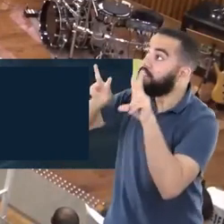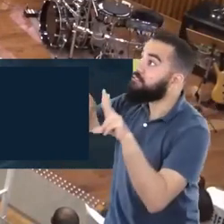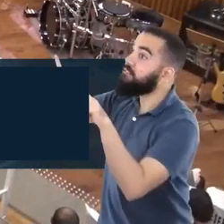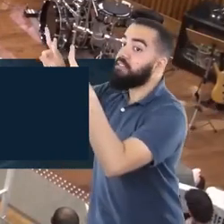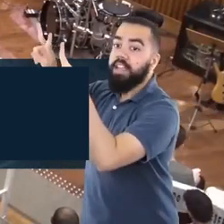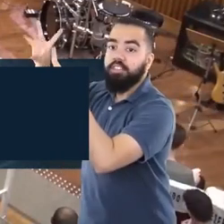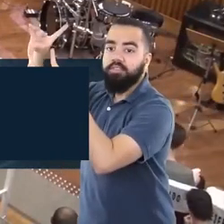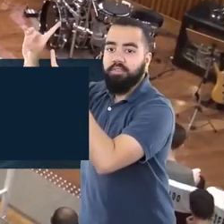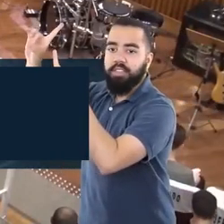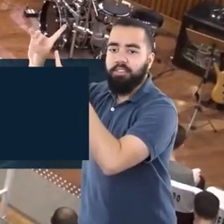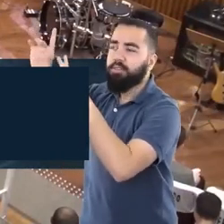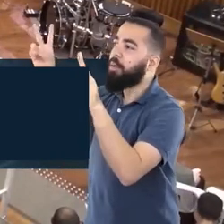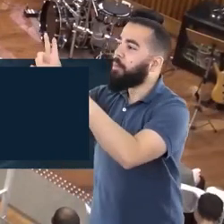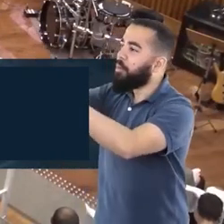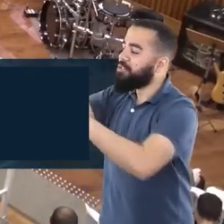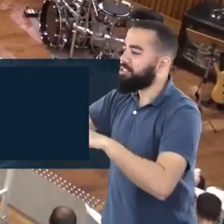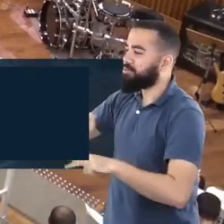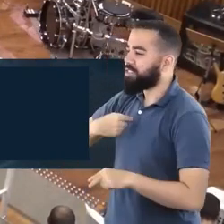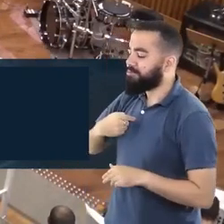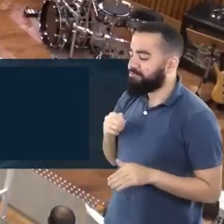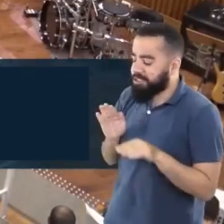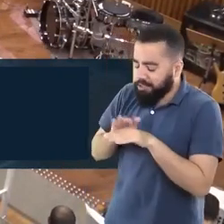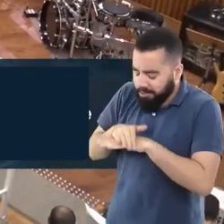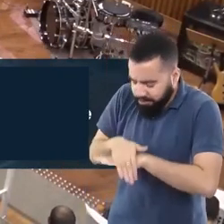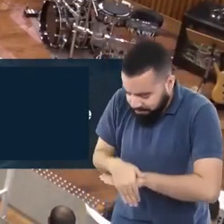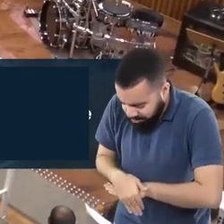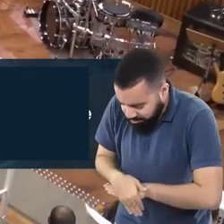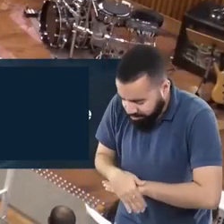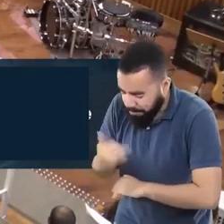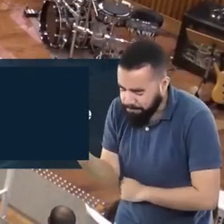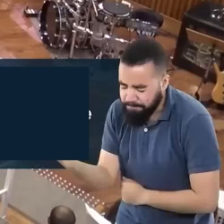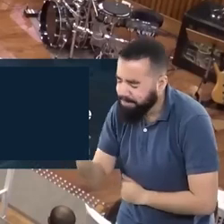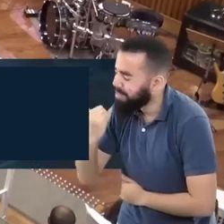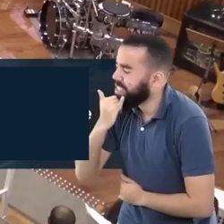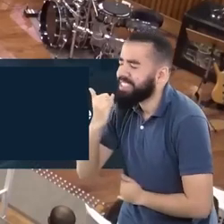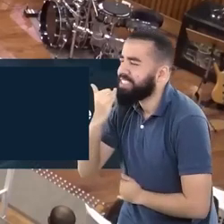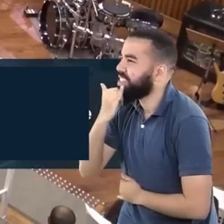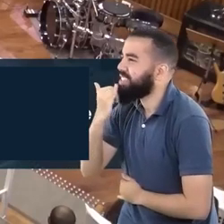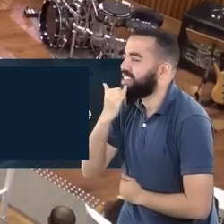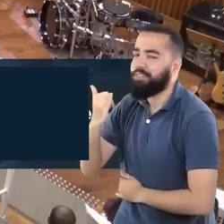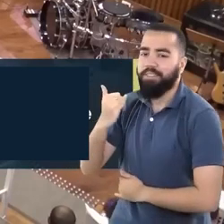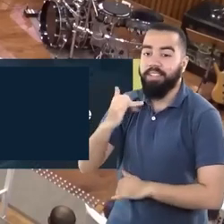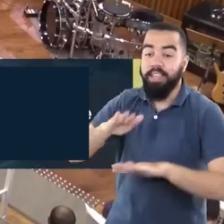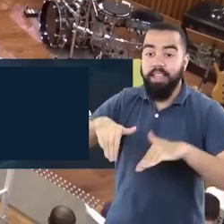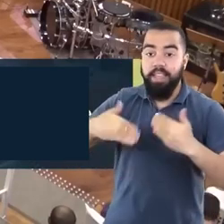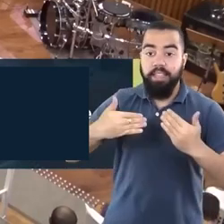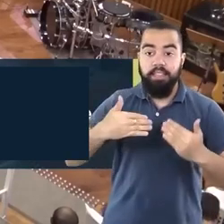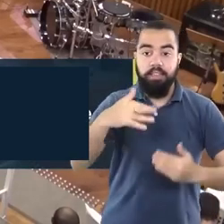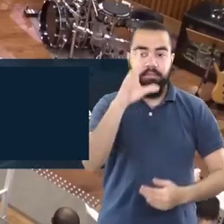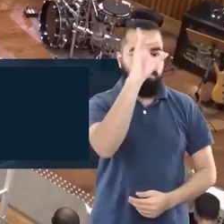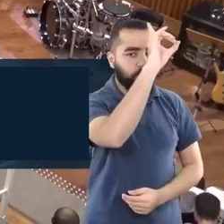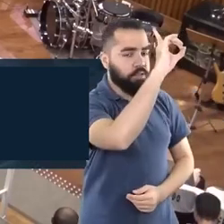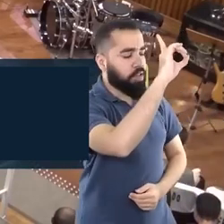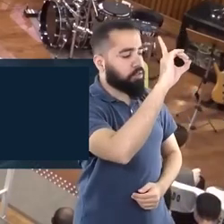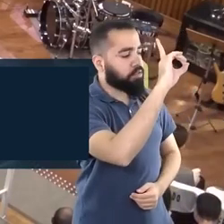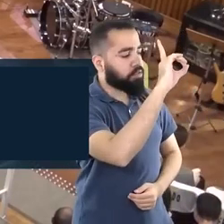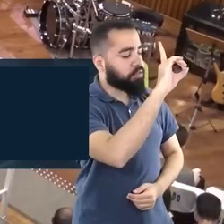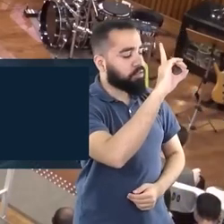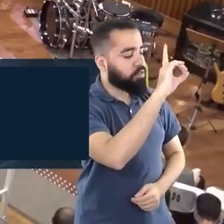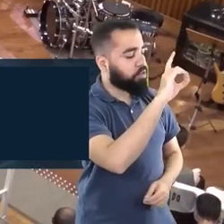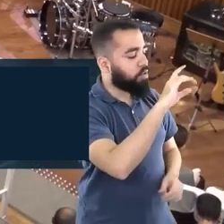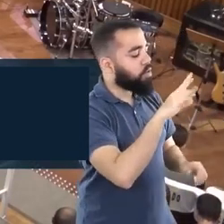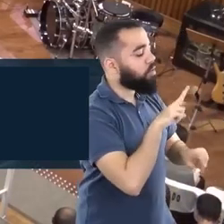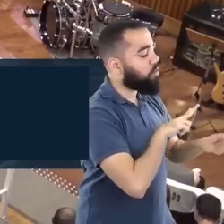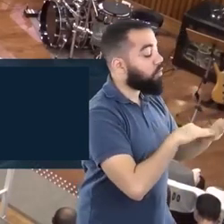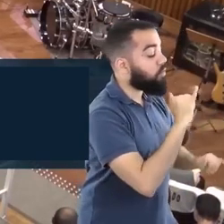pó e na cinza. Tendo o Senhor falado essas palavras a Jó, o Senhor disse também a